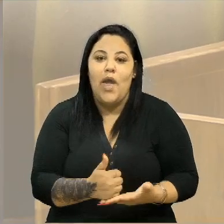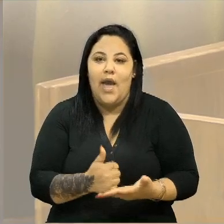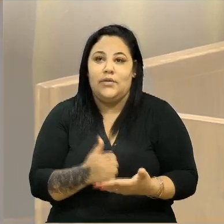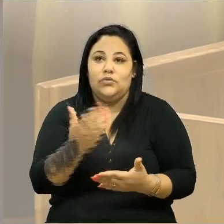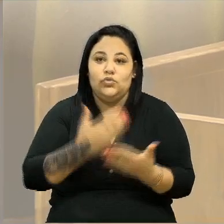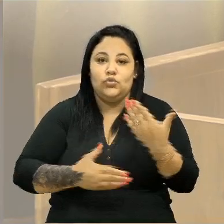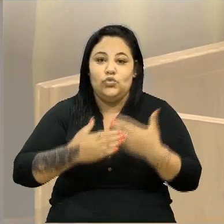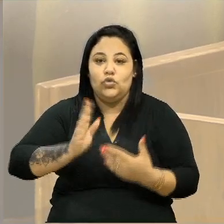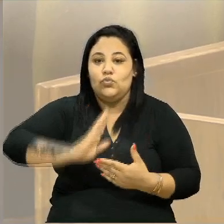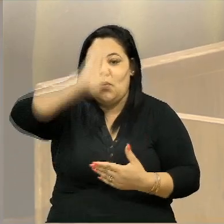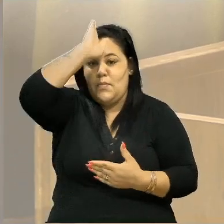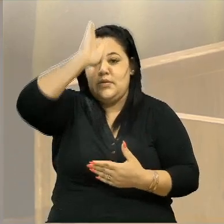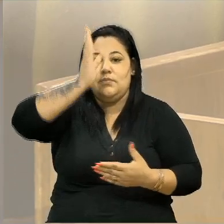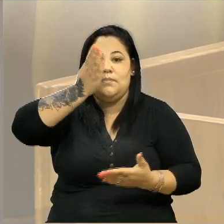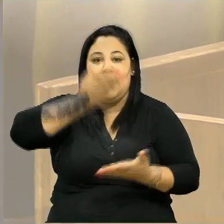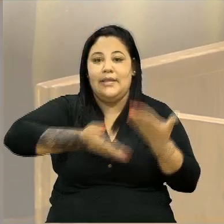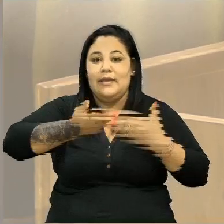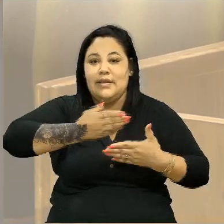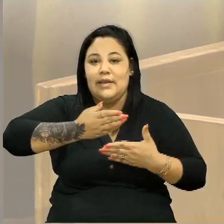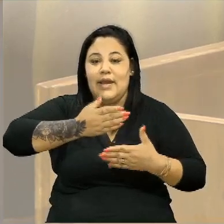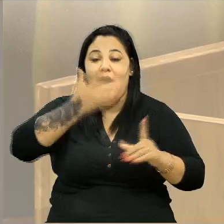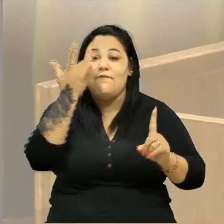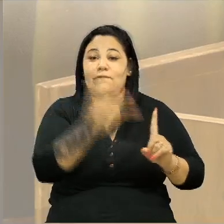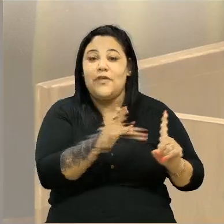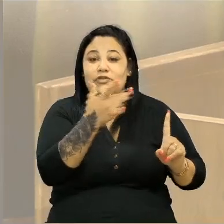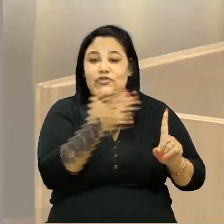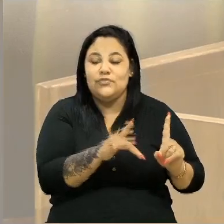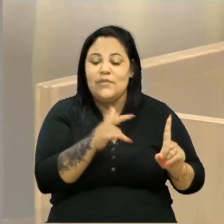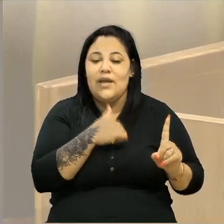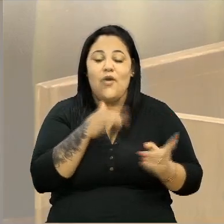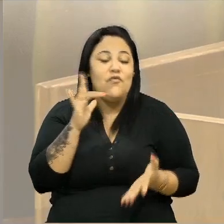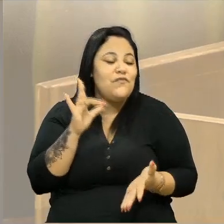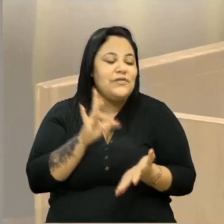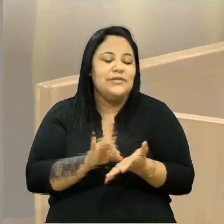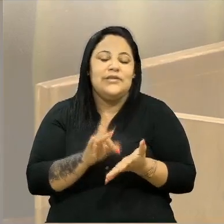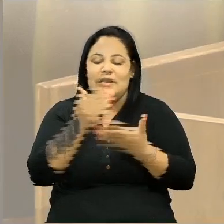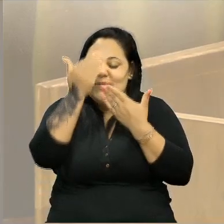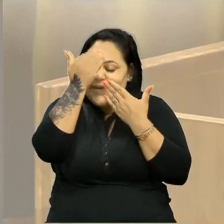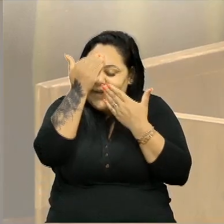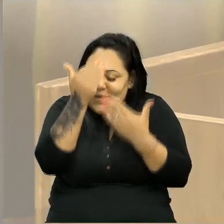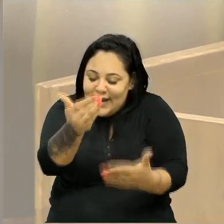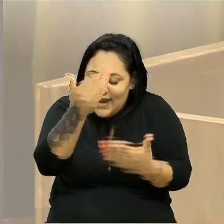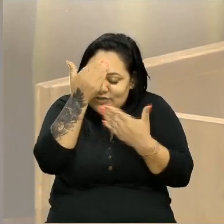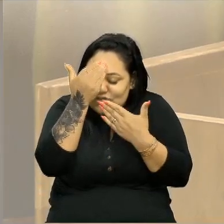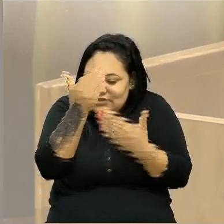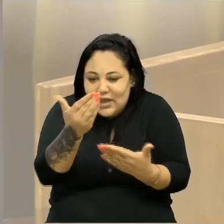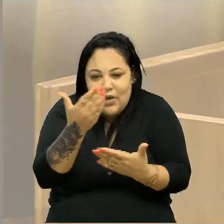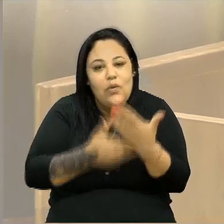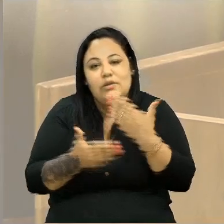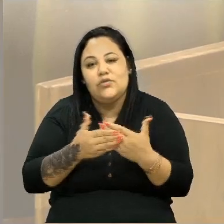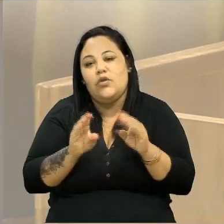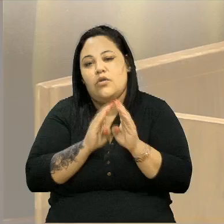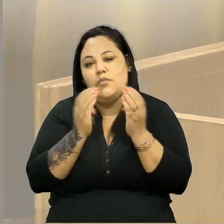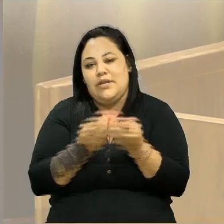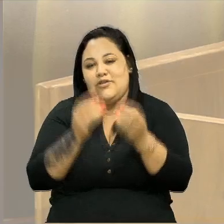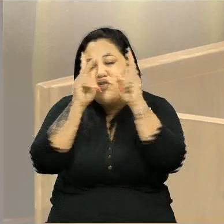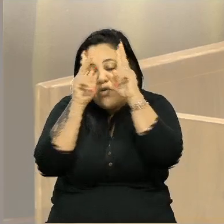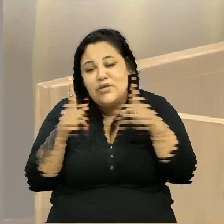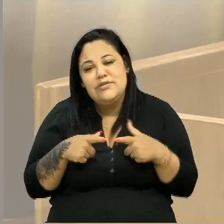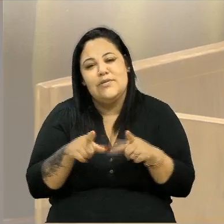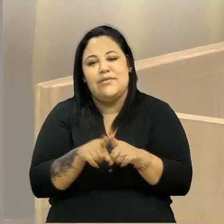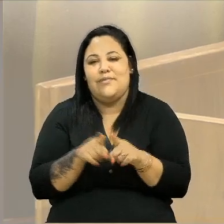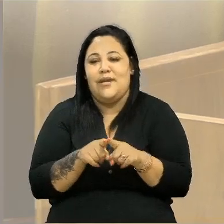no atendimento às vítimas. A elas eu deixo registrado todo o nosso agradecimento, nossa gratidão e nosso reconhecimento. São